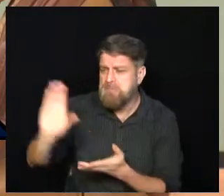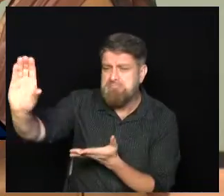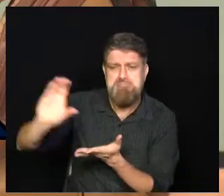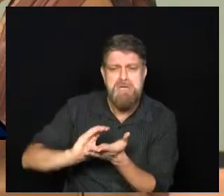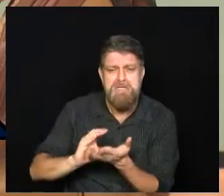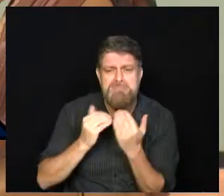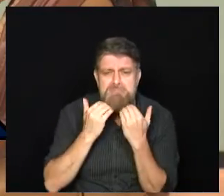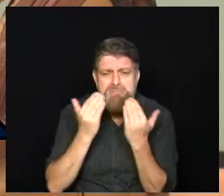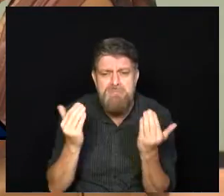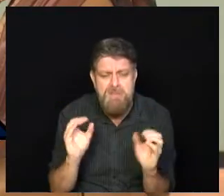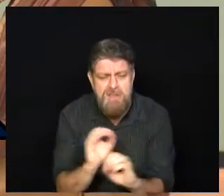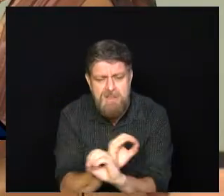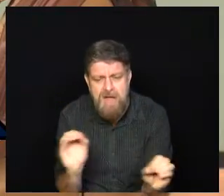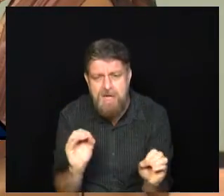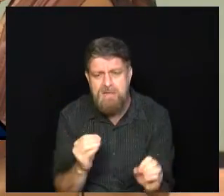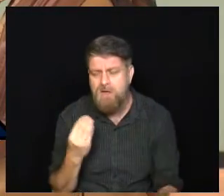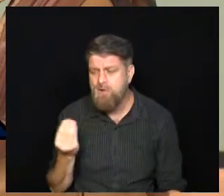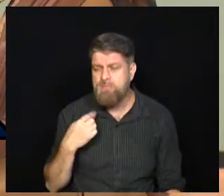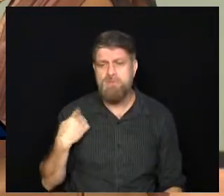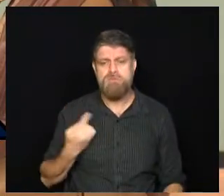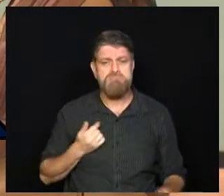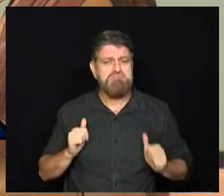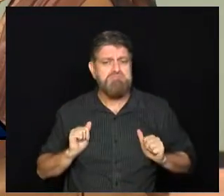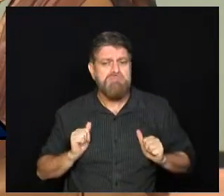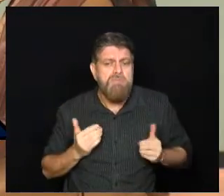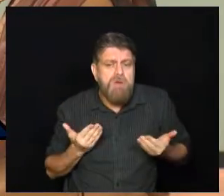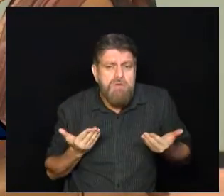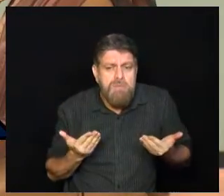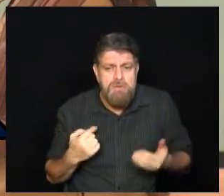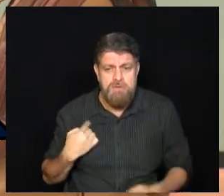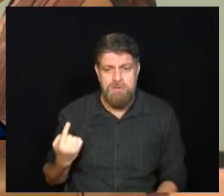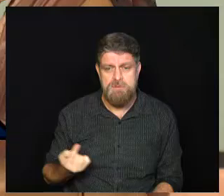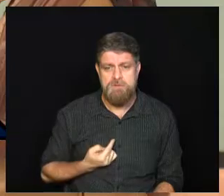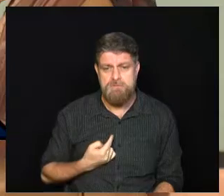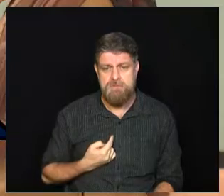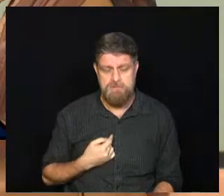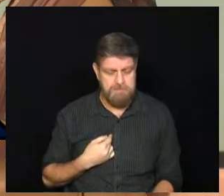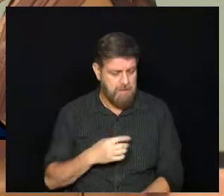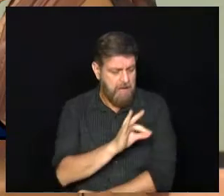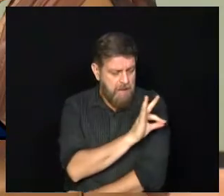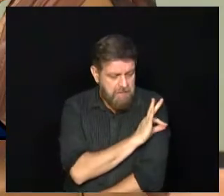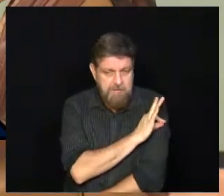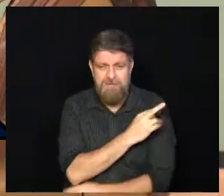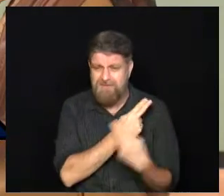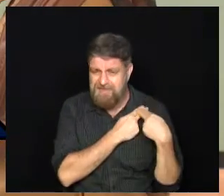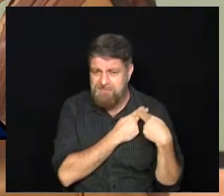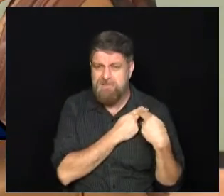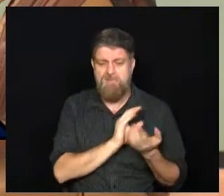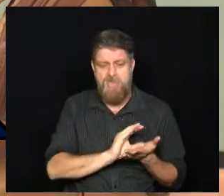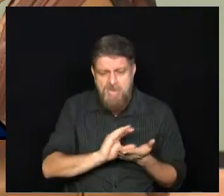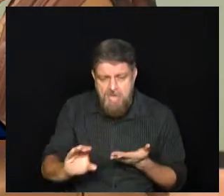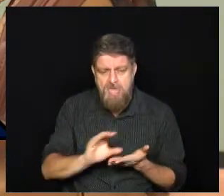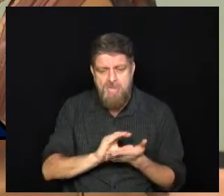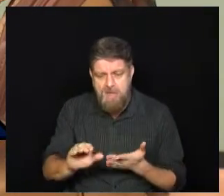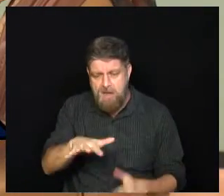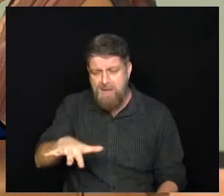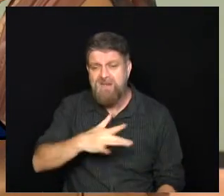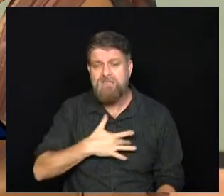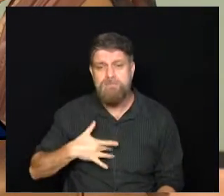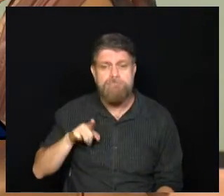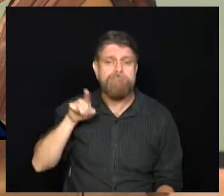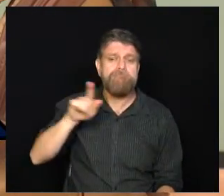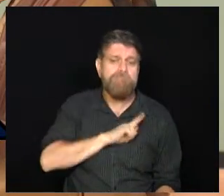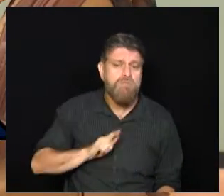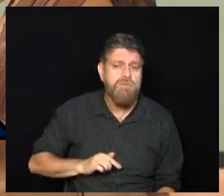enviam. Como é que vai ficar isso? A gente vai ficar assumindo, né, essa responsabilidade